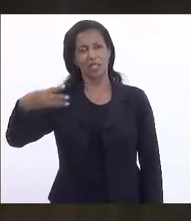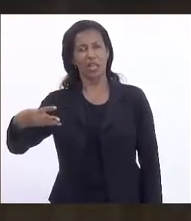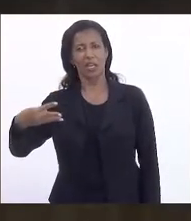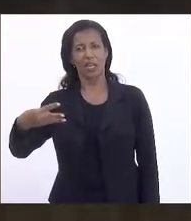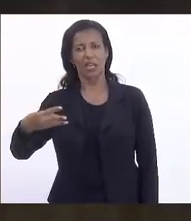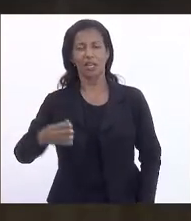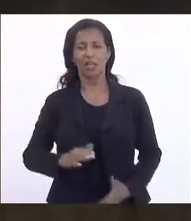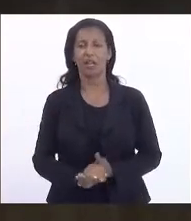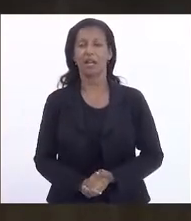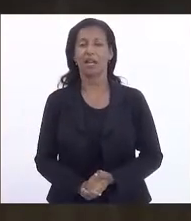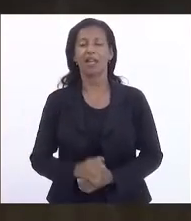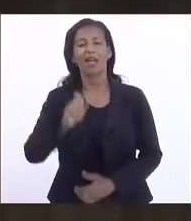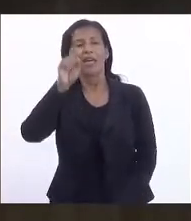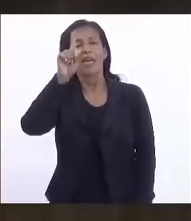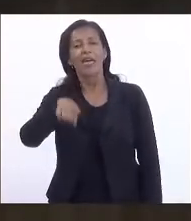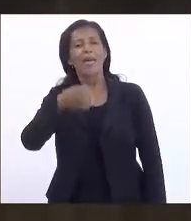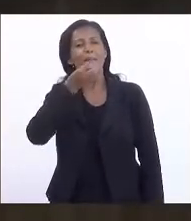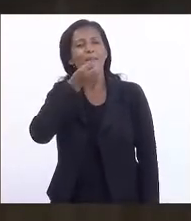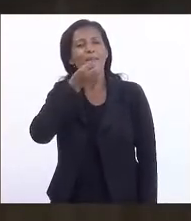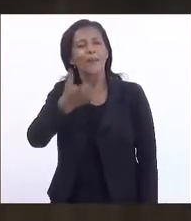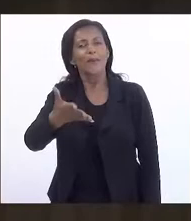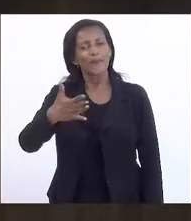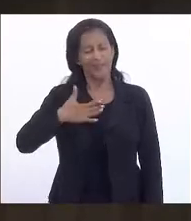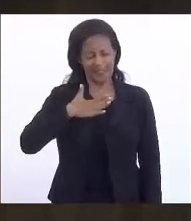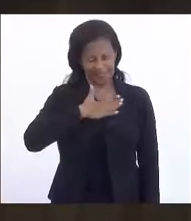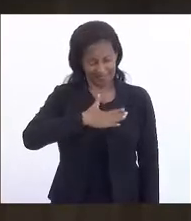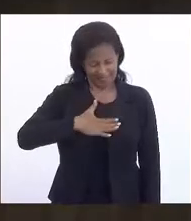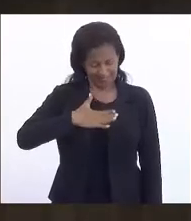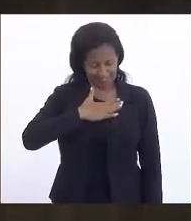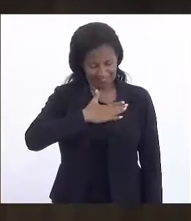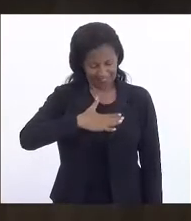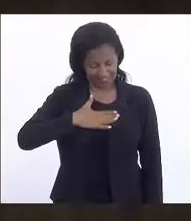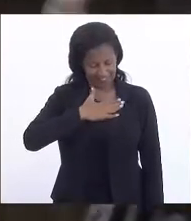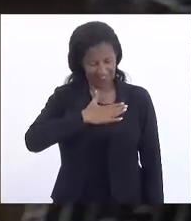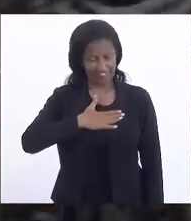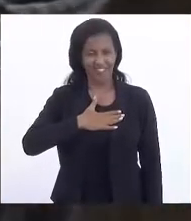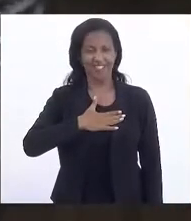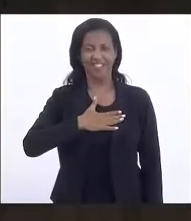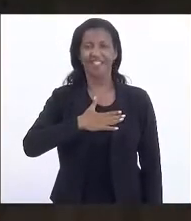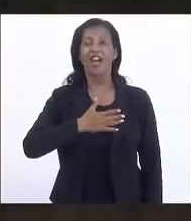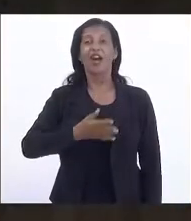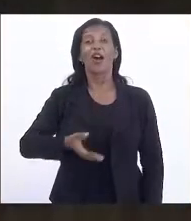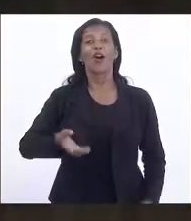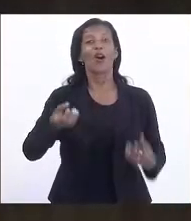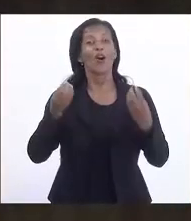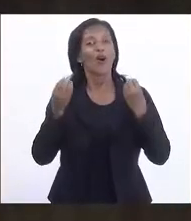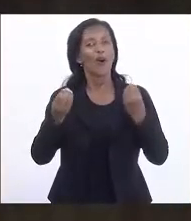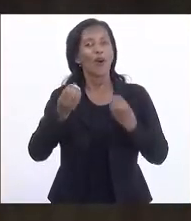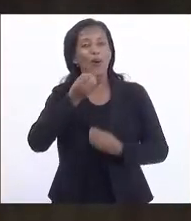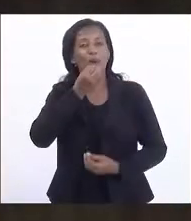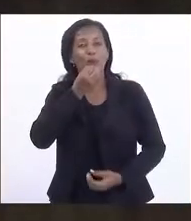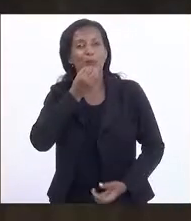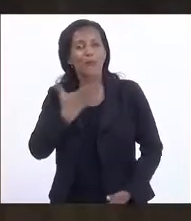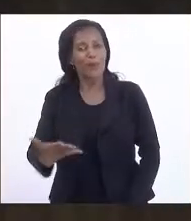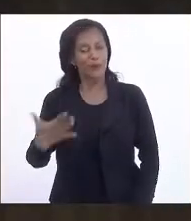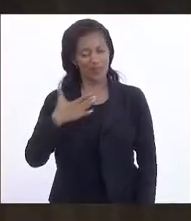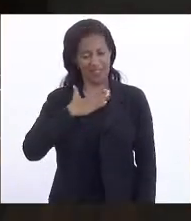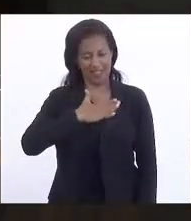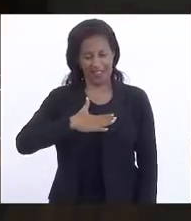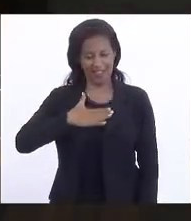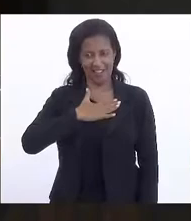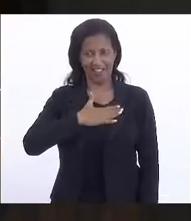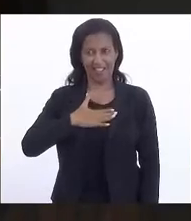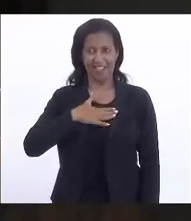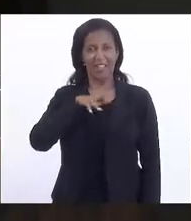É bom e agradável que todo... Ó quanto bom... Ó quão bom e quão suave é que os irmãos